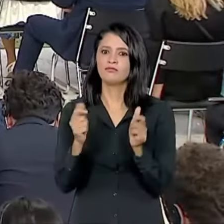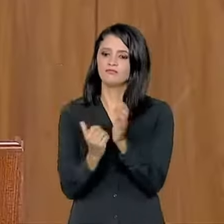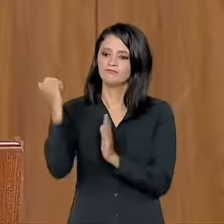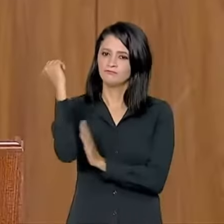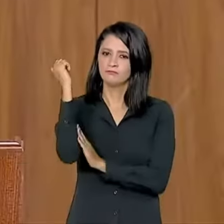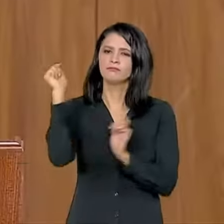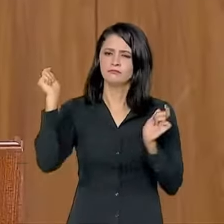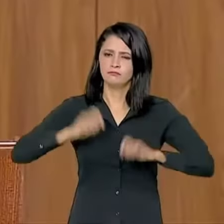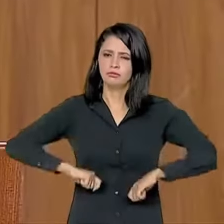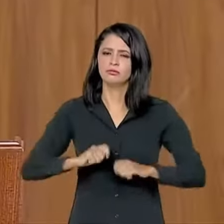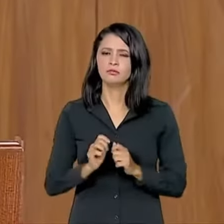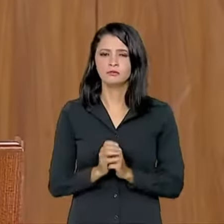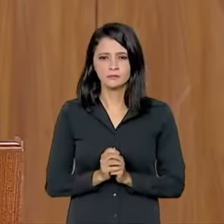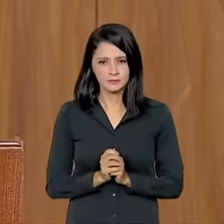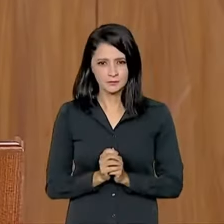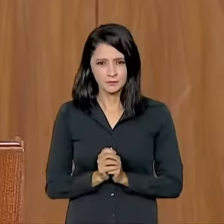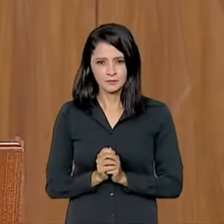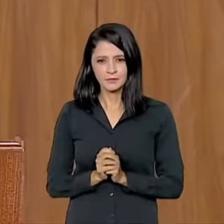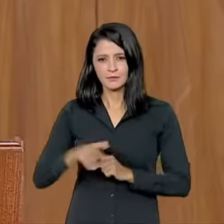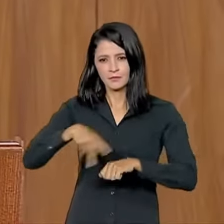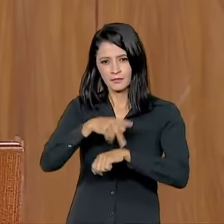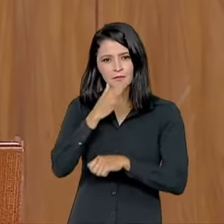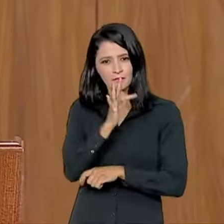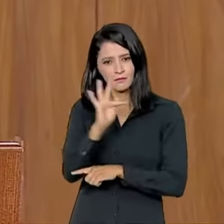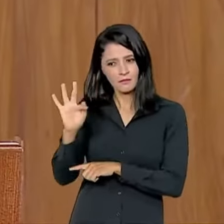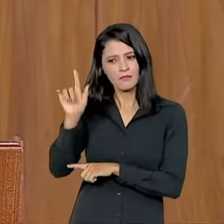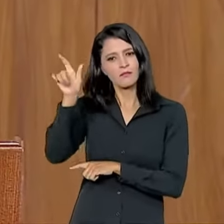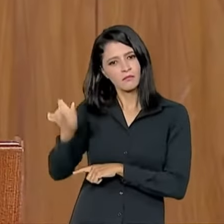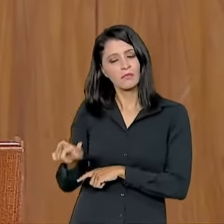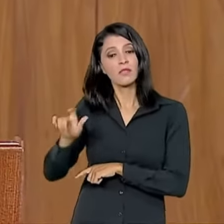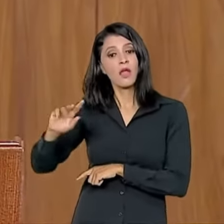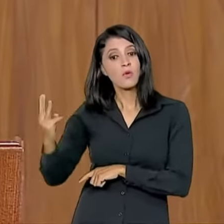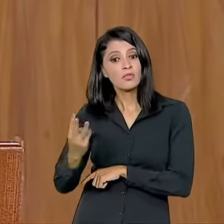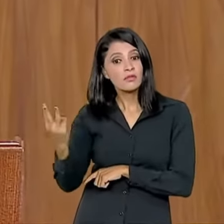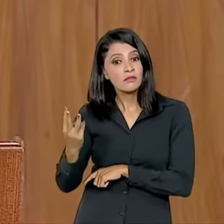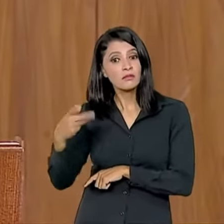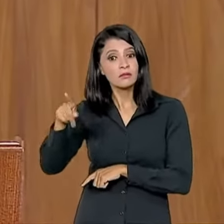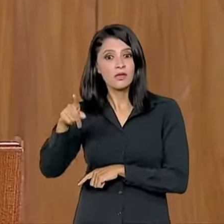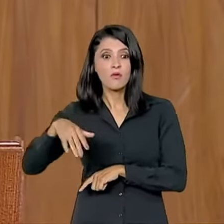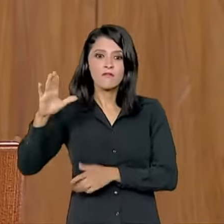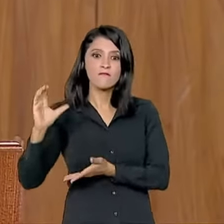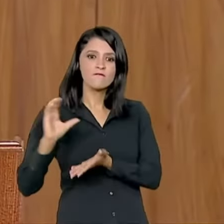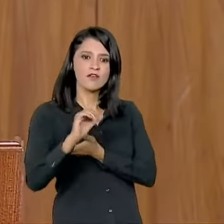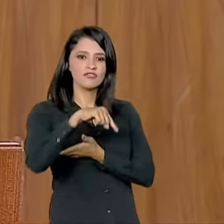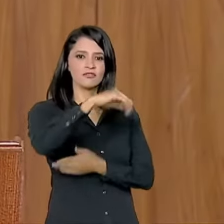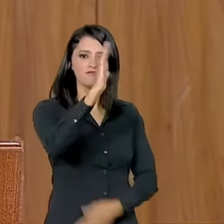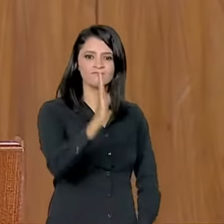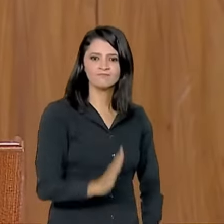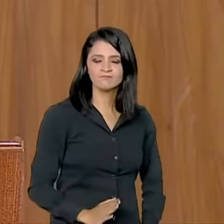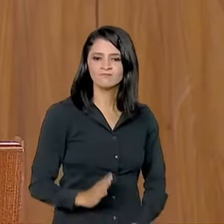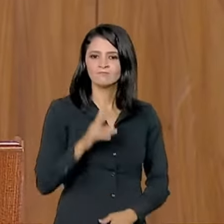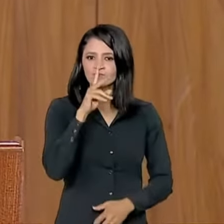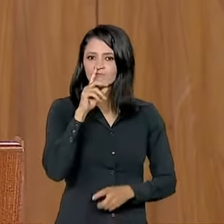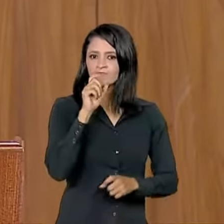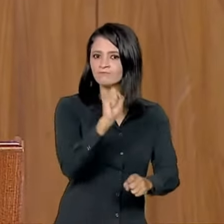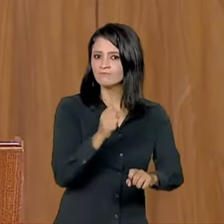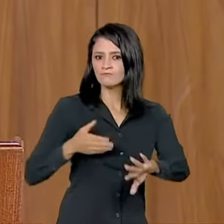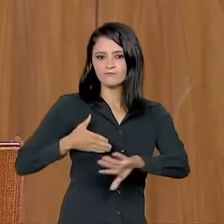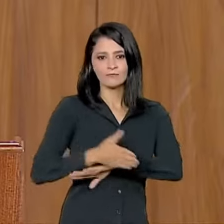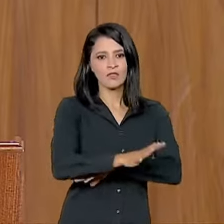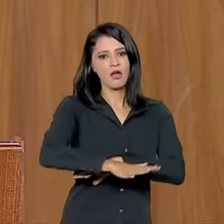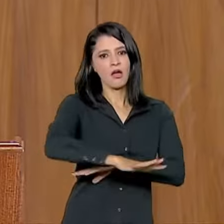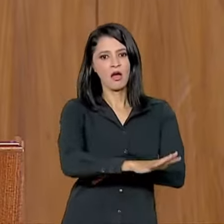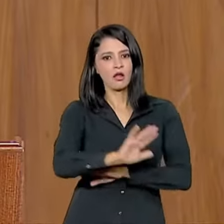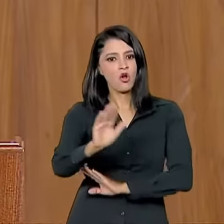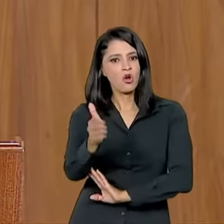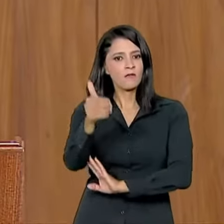mais. A França é o terceiro maior investidor no Brasil, com forte presença nos setores